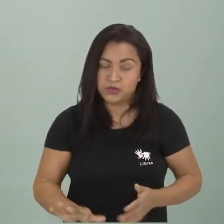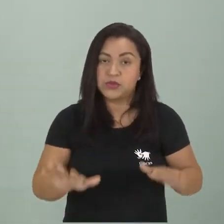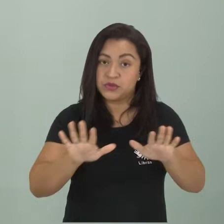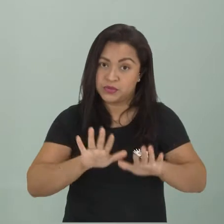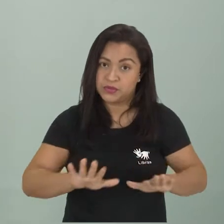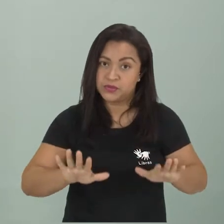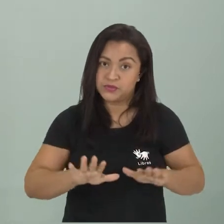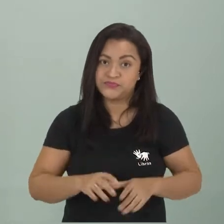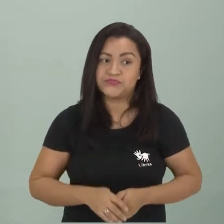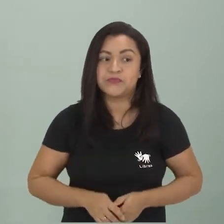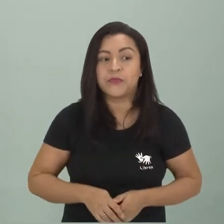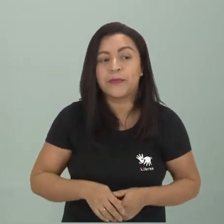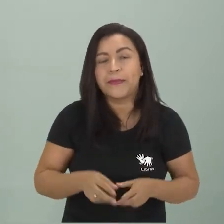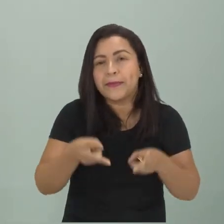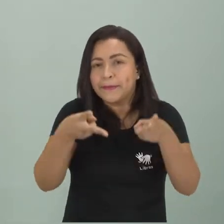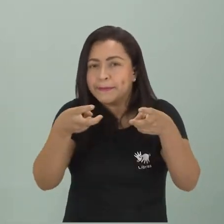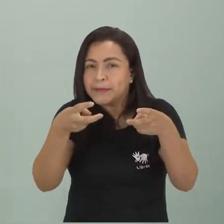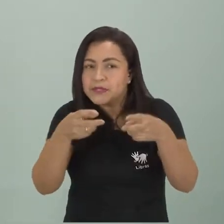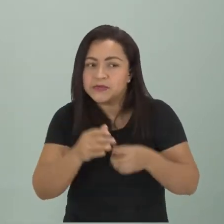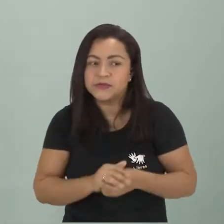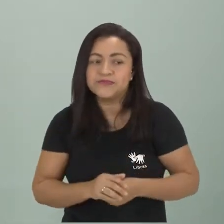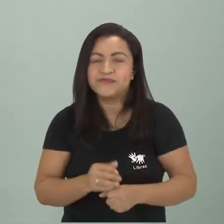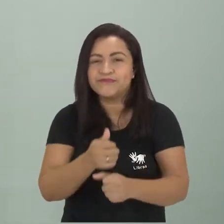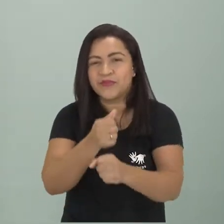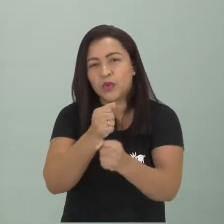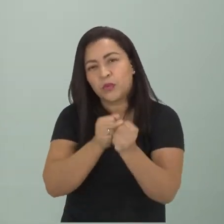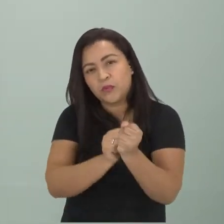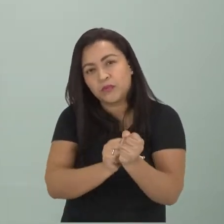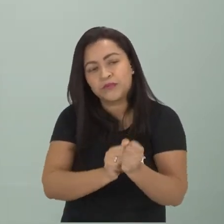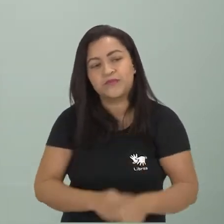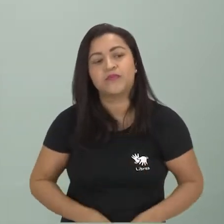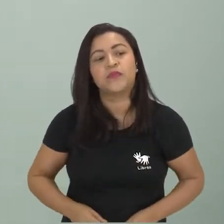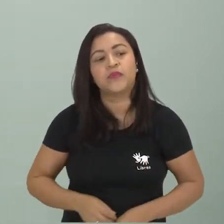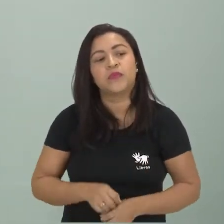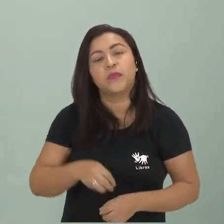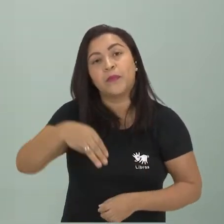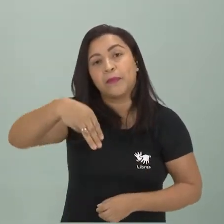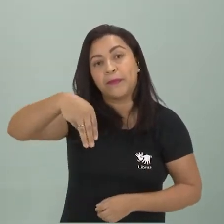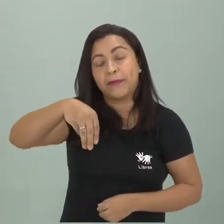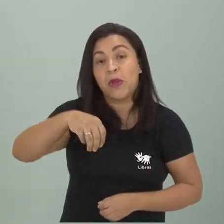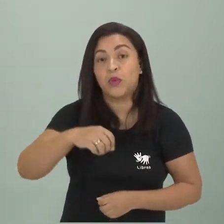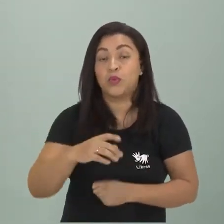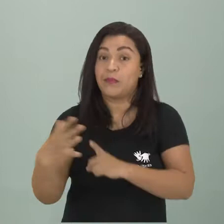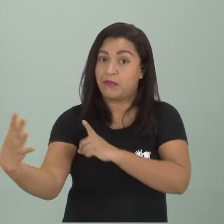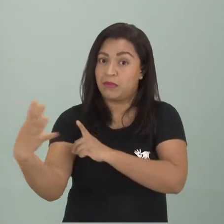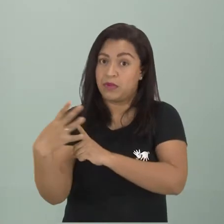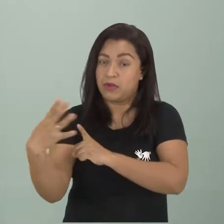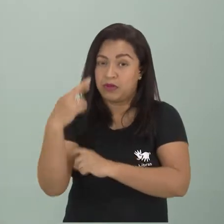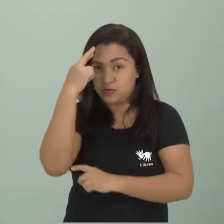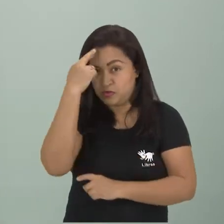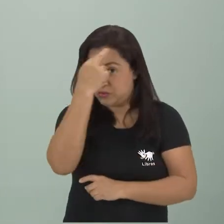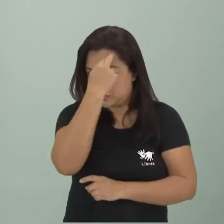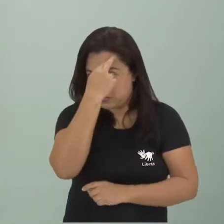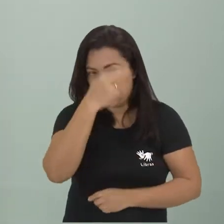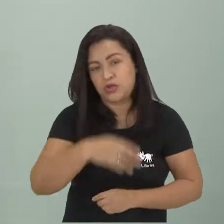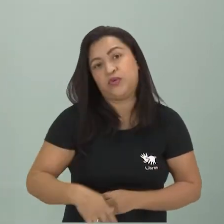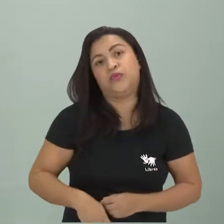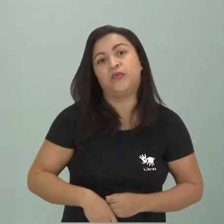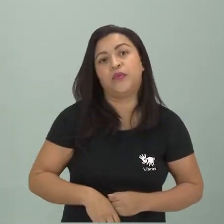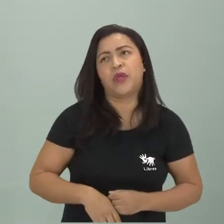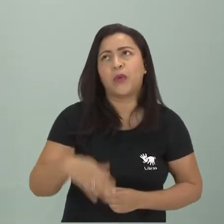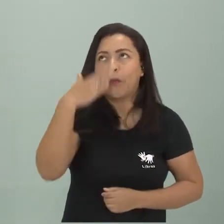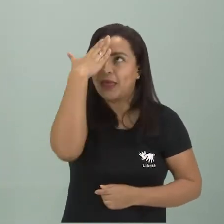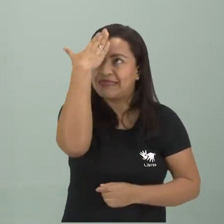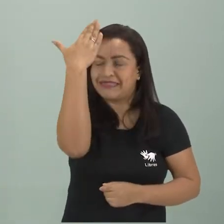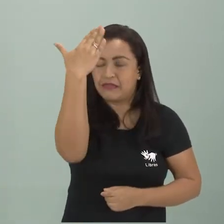considerações. Percebam, acompanham comigo. O materialismo histórico é uma teoria marxista na qual